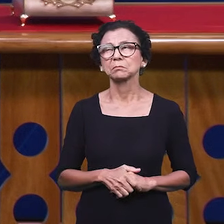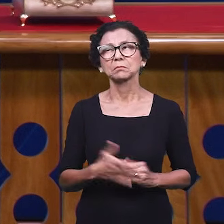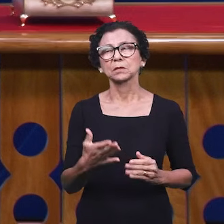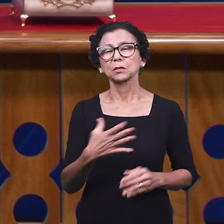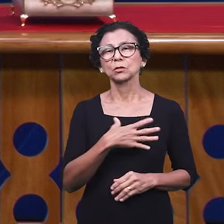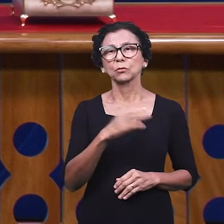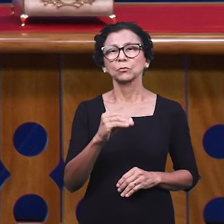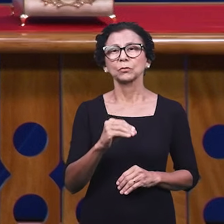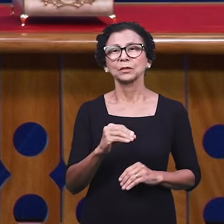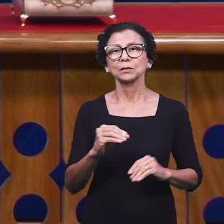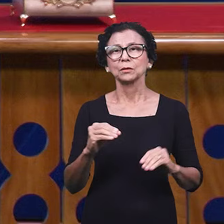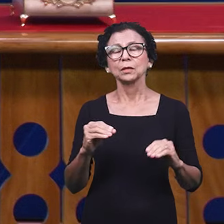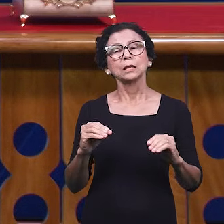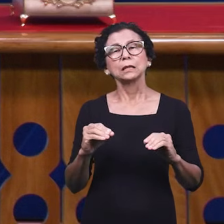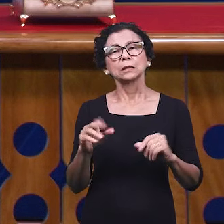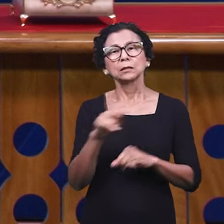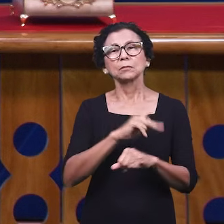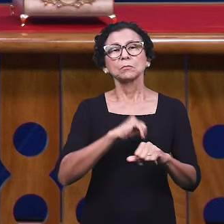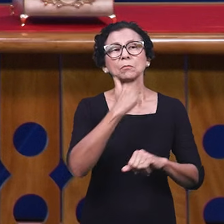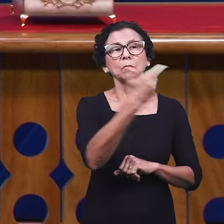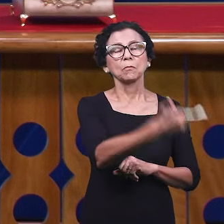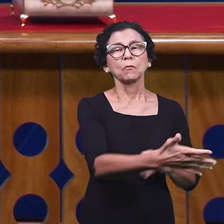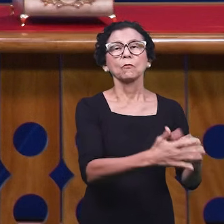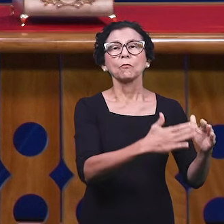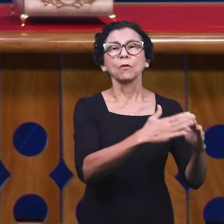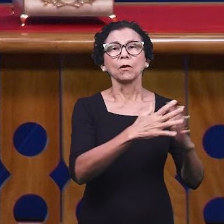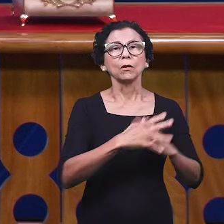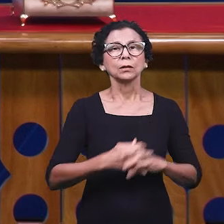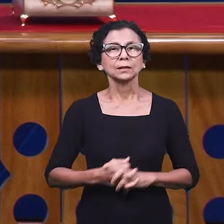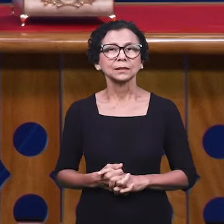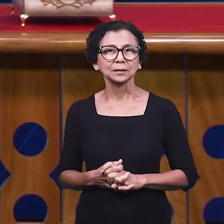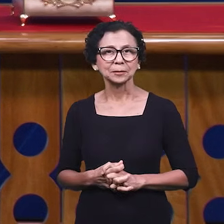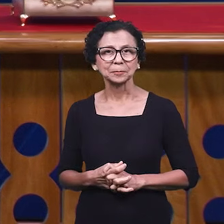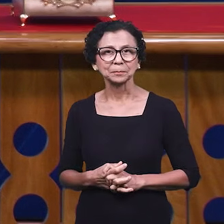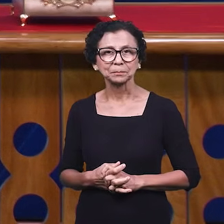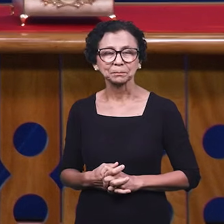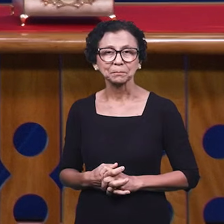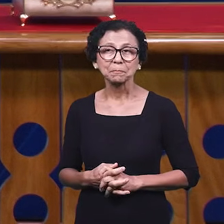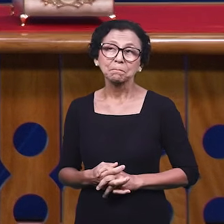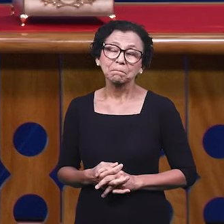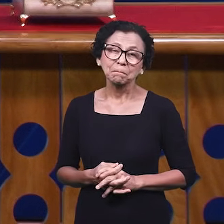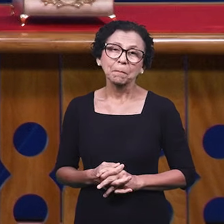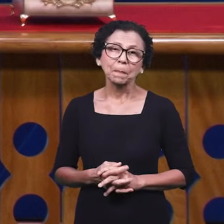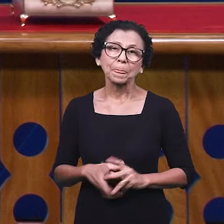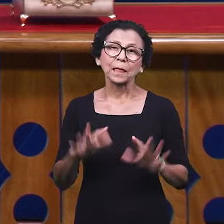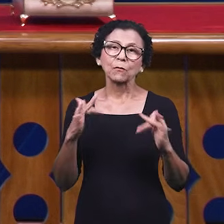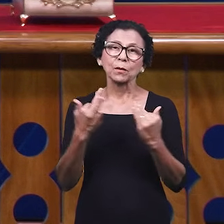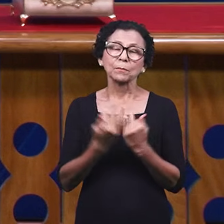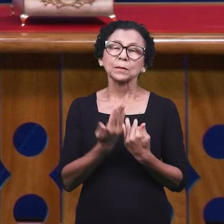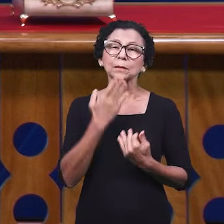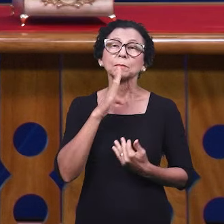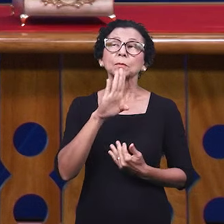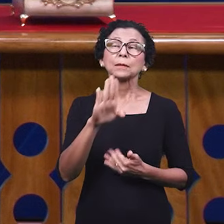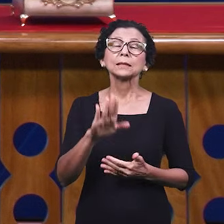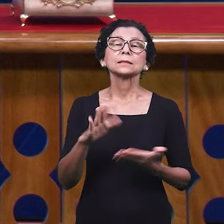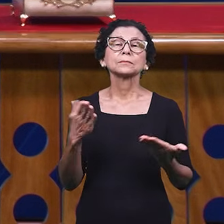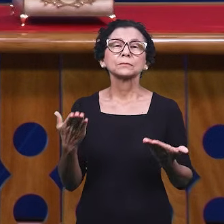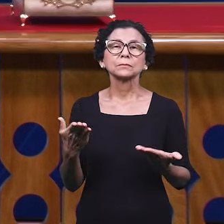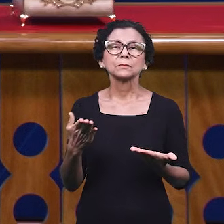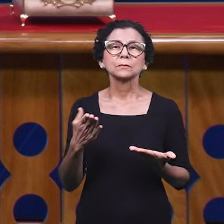marido. Foi Deus que prometeu? Minha irmã, vai se cumprir. A promessa vai se cumprir porque Deus é